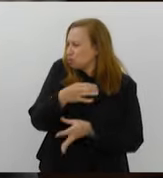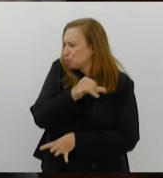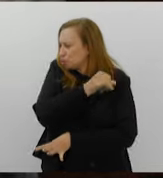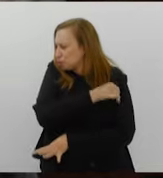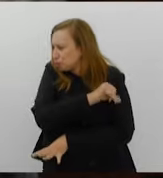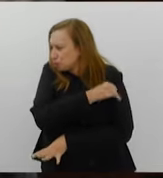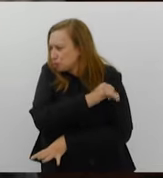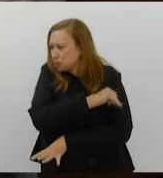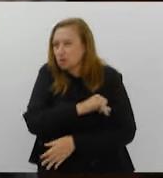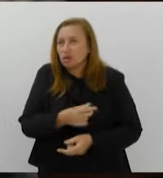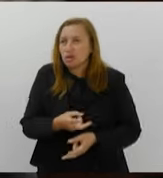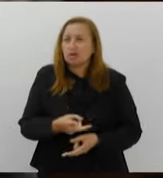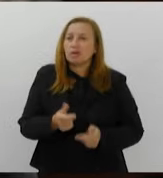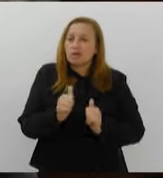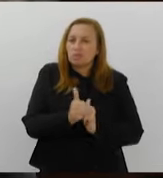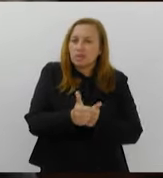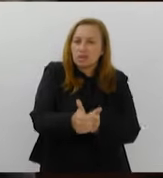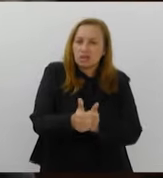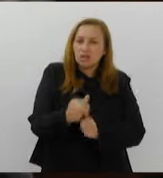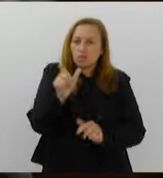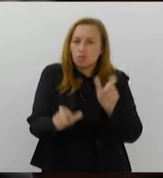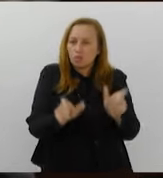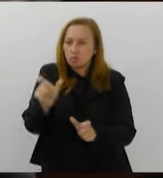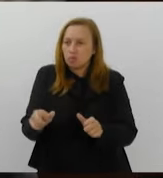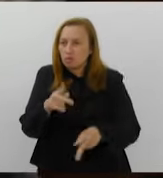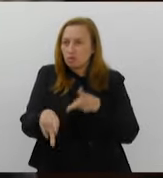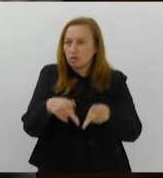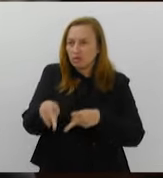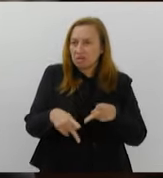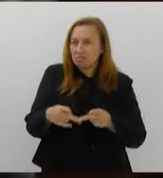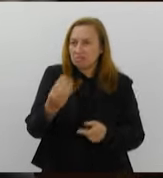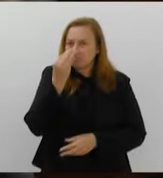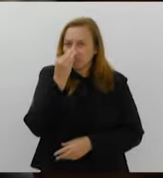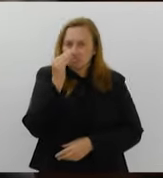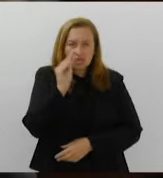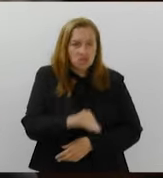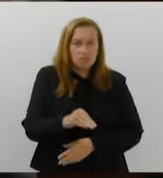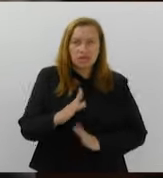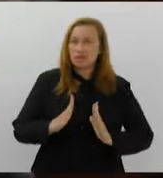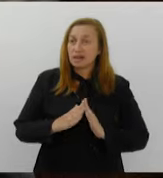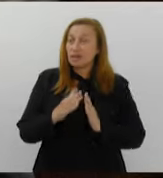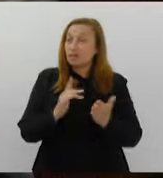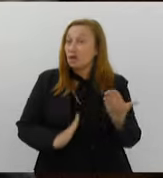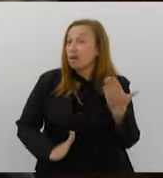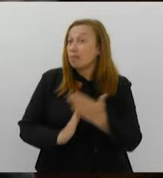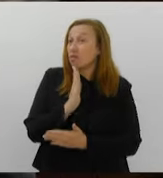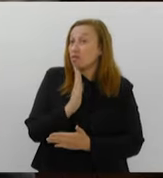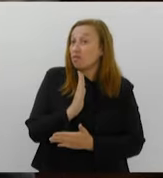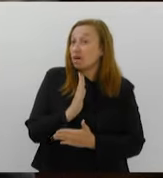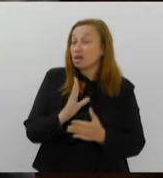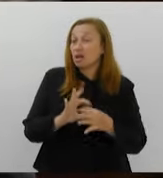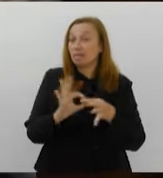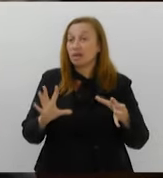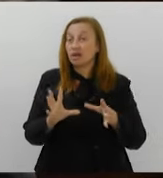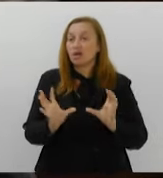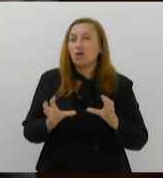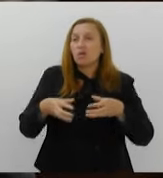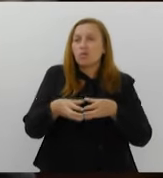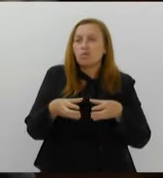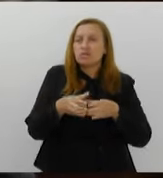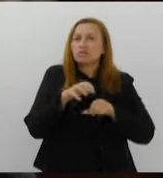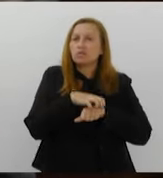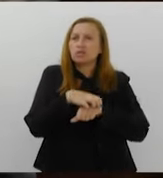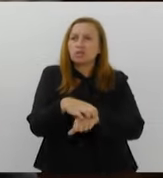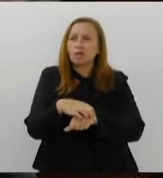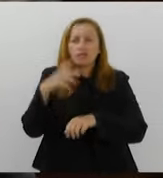Janeiro, né, perseguindo o trabalhador, ele não respeita essa casa, pô. Que foi aprovado, deliberado na comissão de transporte, uma